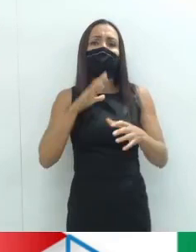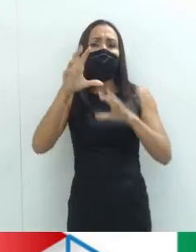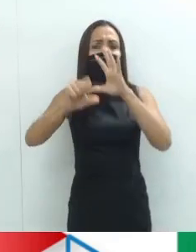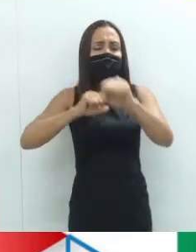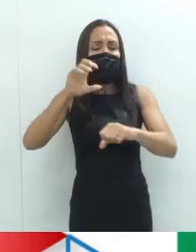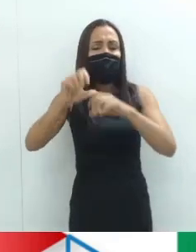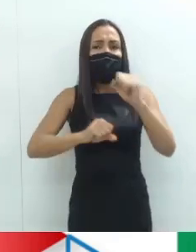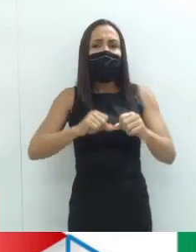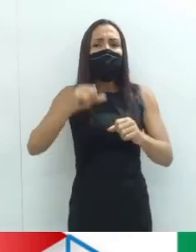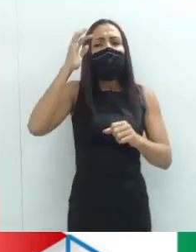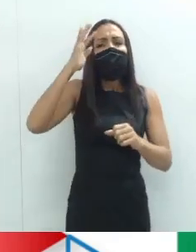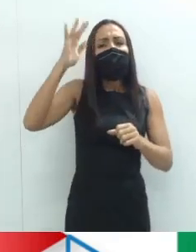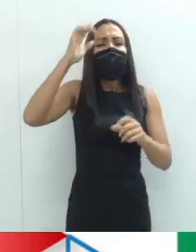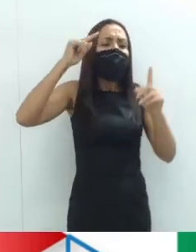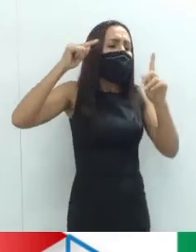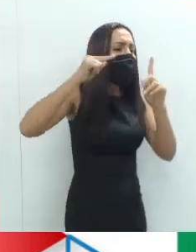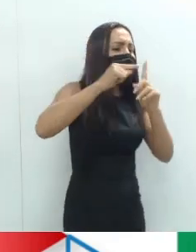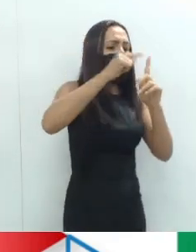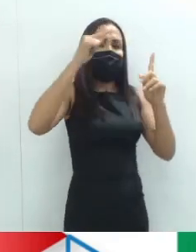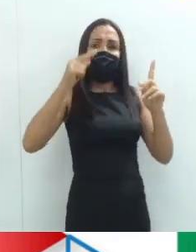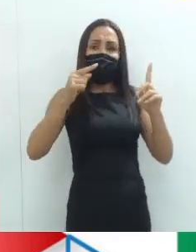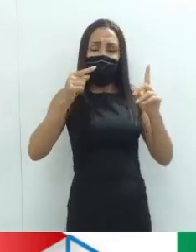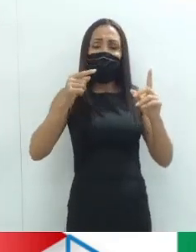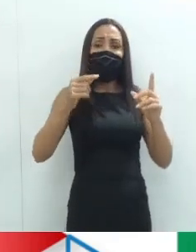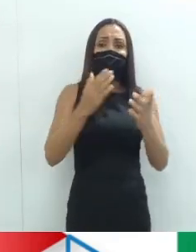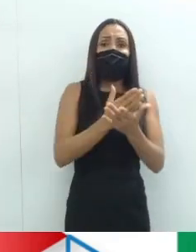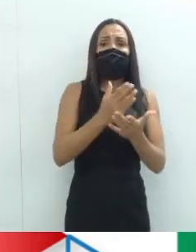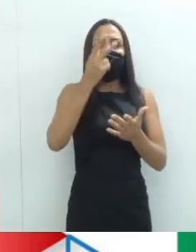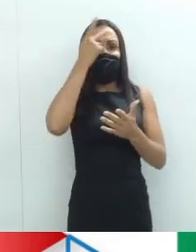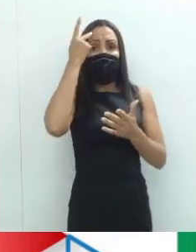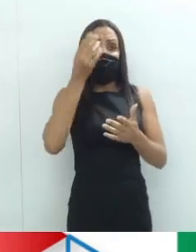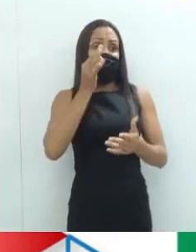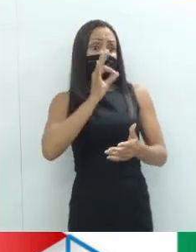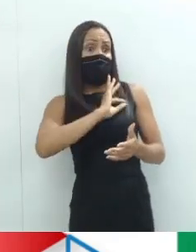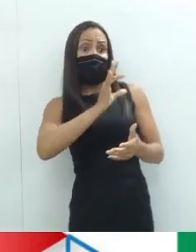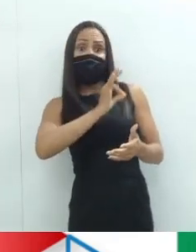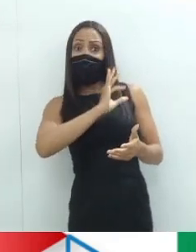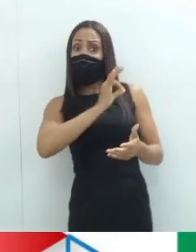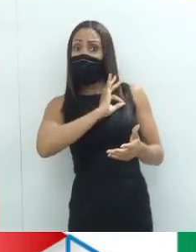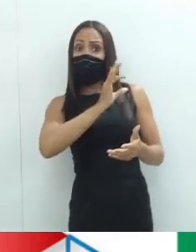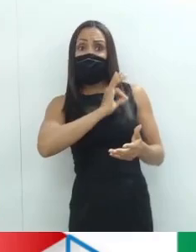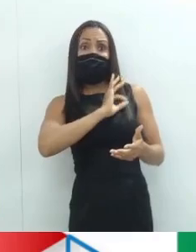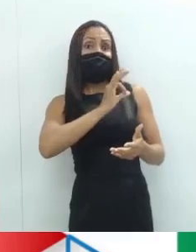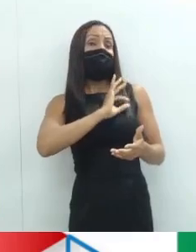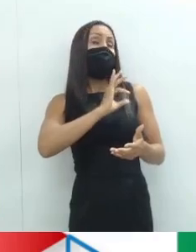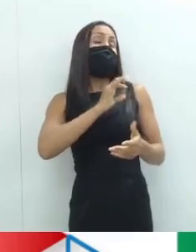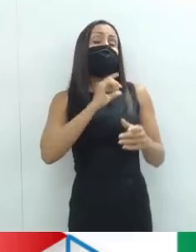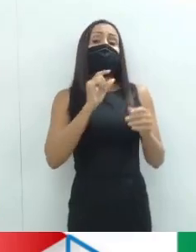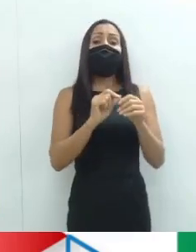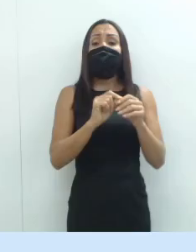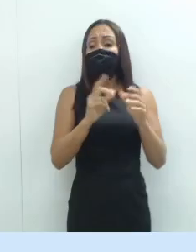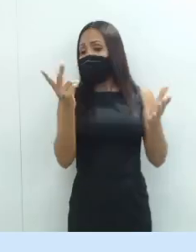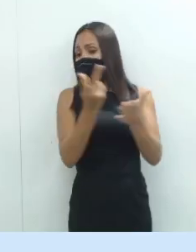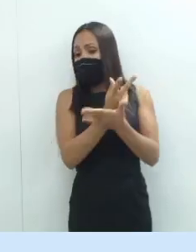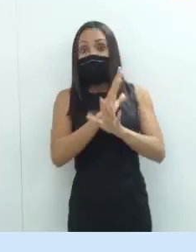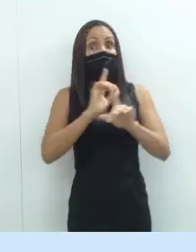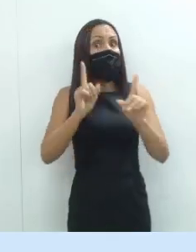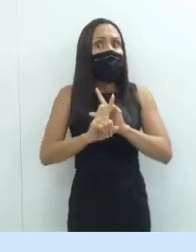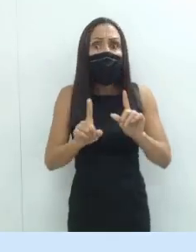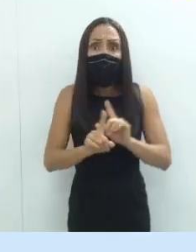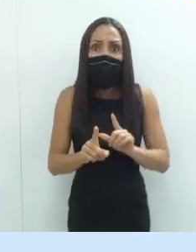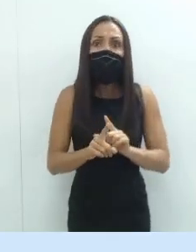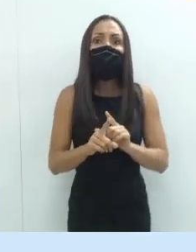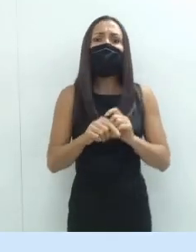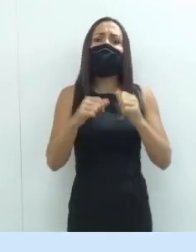os nossos objetivos. Muitas vezes as pessoas têm medo de fazer alguma coisa, com medo de dar errado, mas se não der